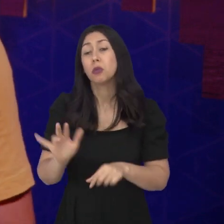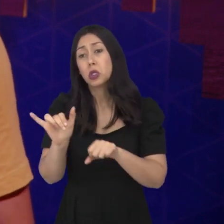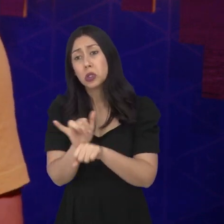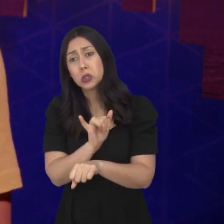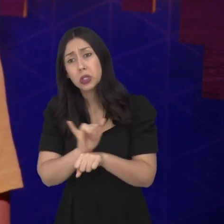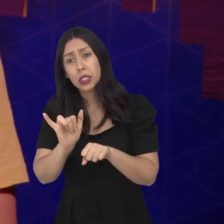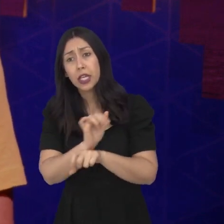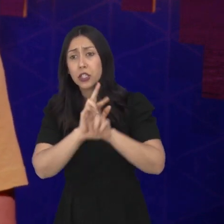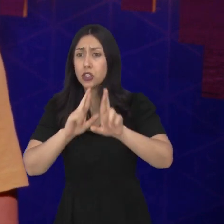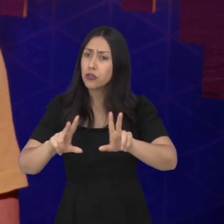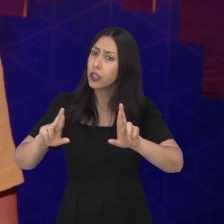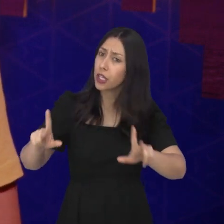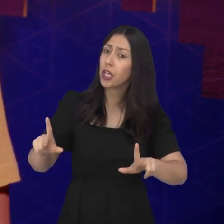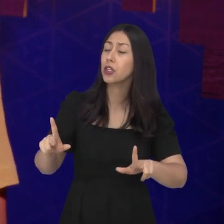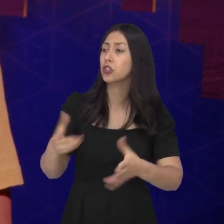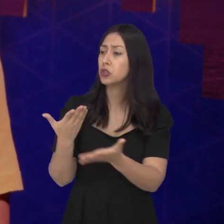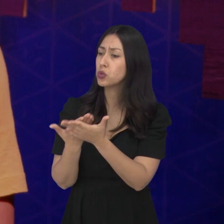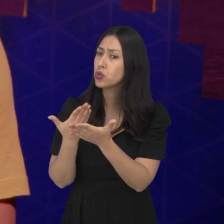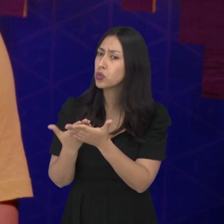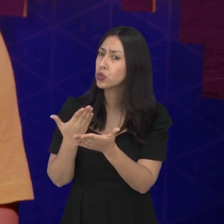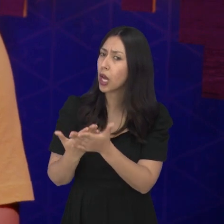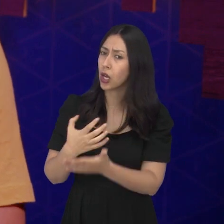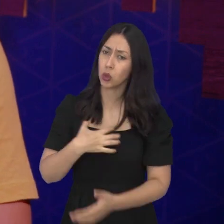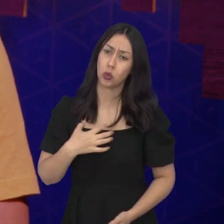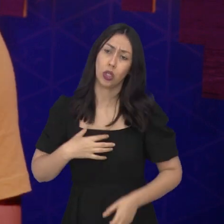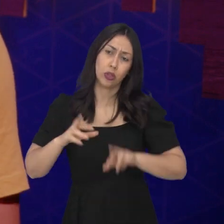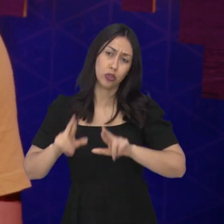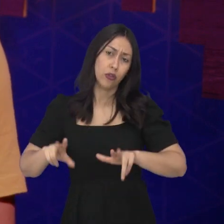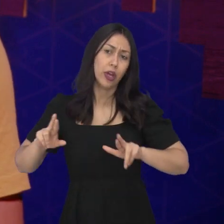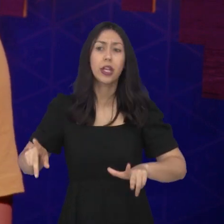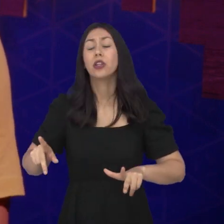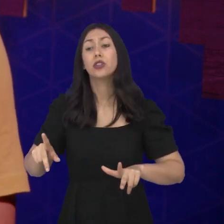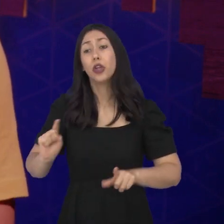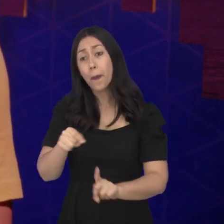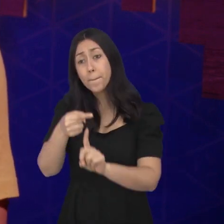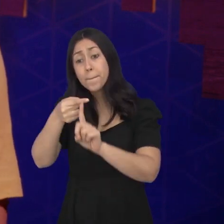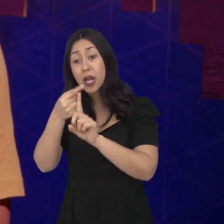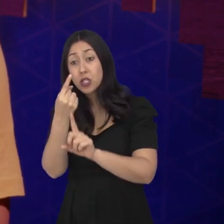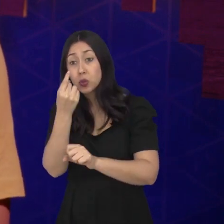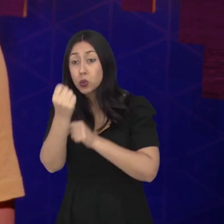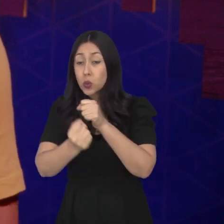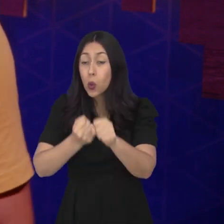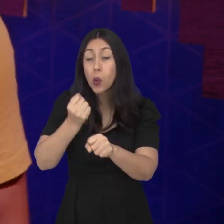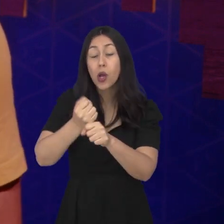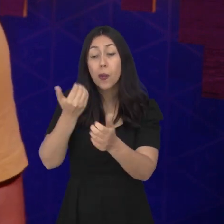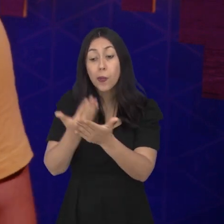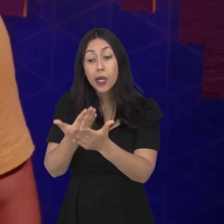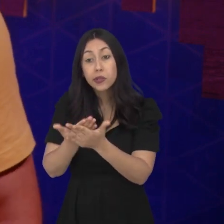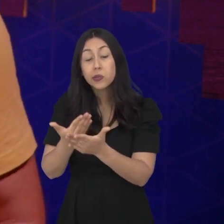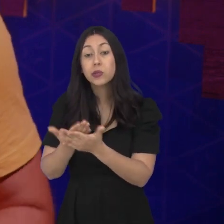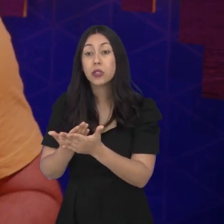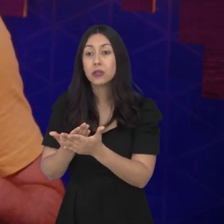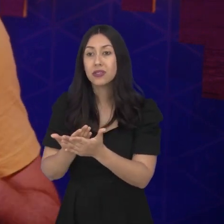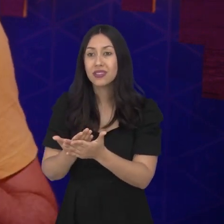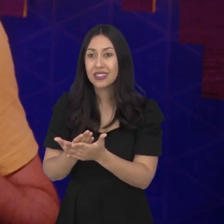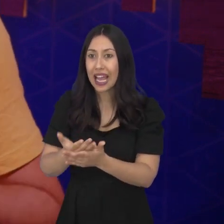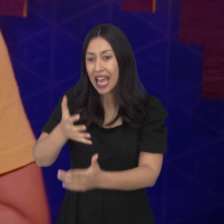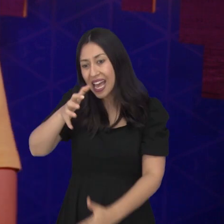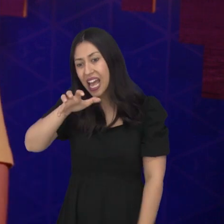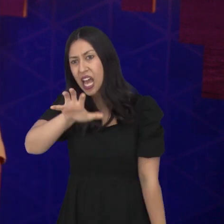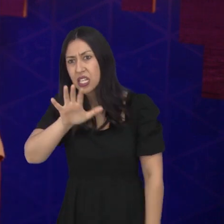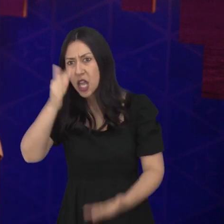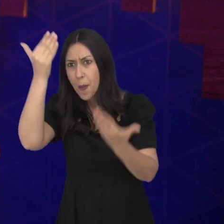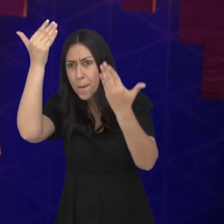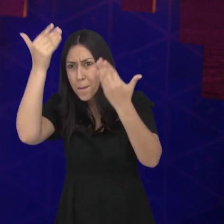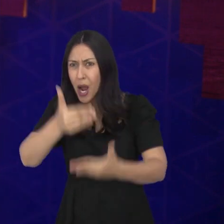cidade, usar outros métodos, estudar de outras formas, estudar mais um ano para tentar passar, assim, não é